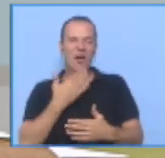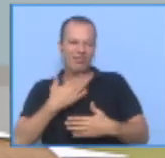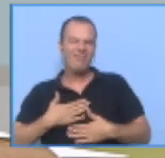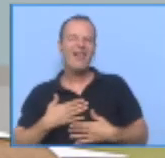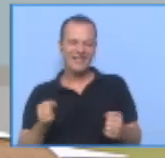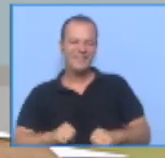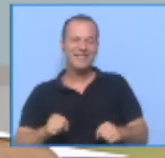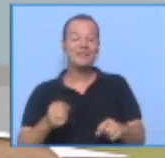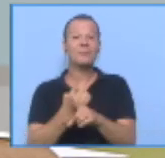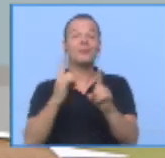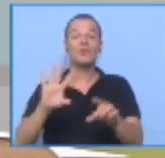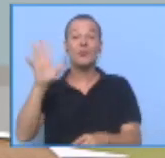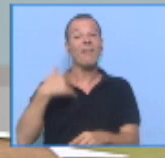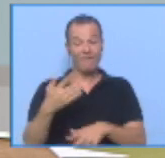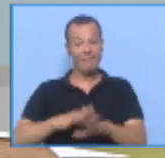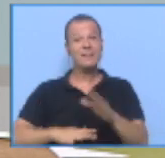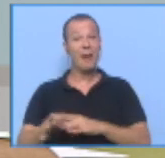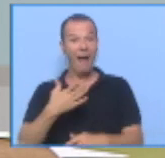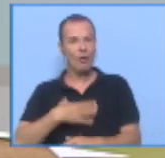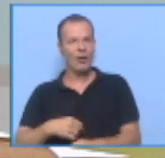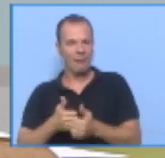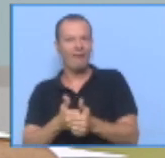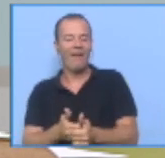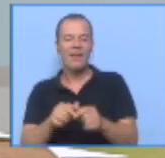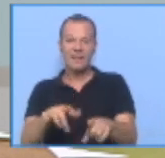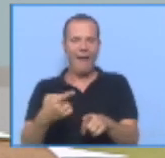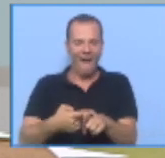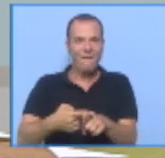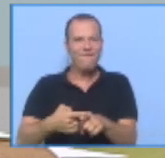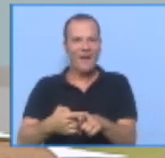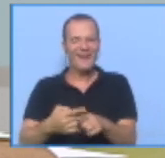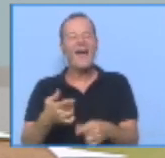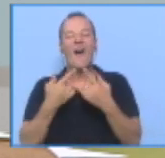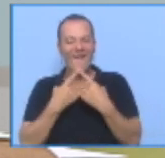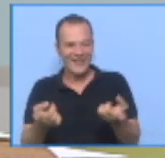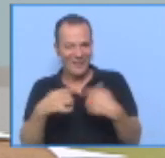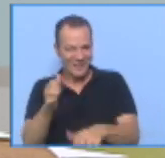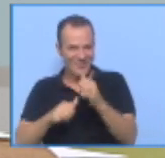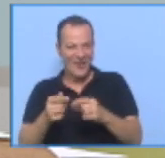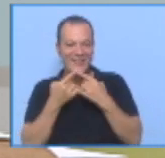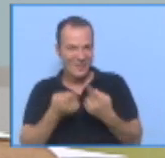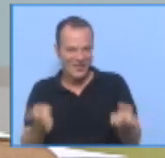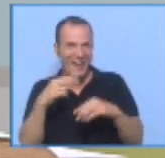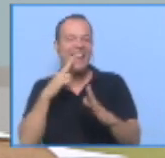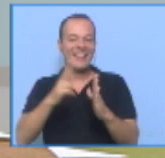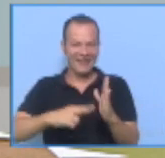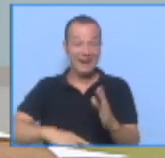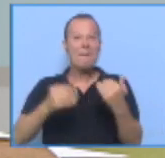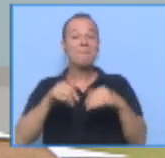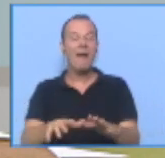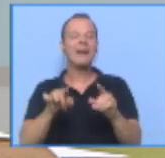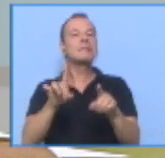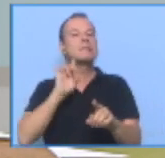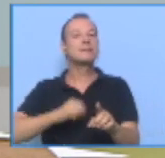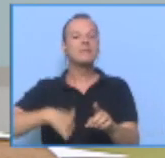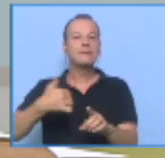que quando fazemos o que gostamos, a tendência é depois, isto é interessante, e vamos lá voltar a cair, mas é outra oportunidade. E sobretudo o sair